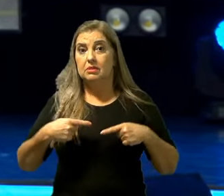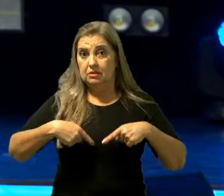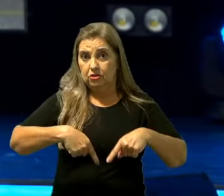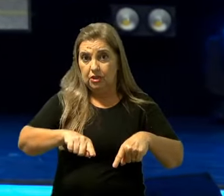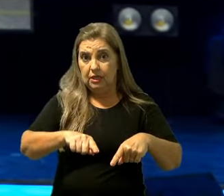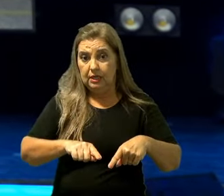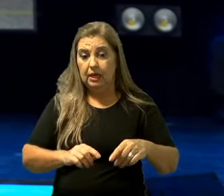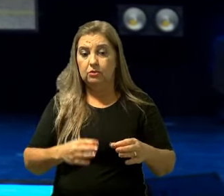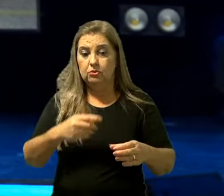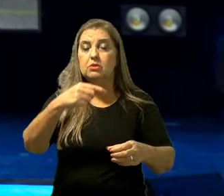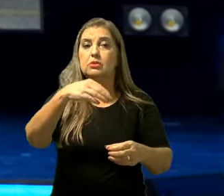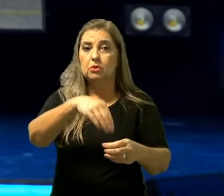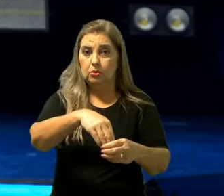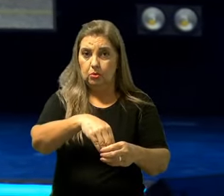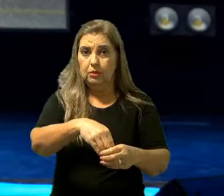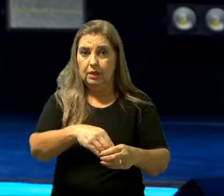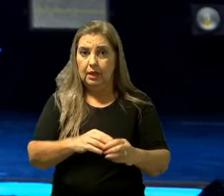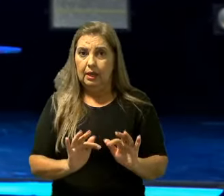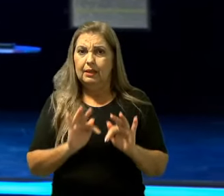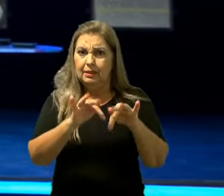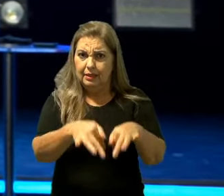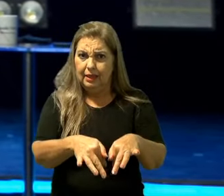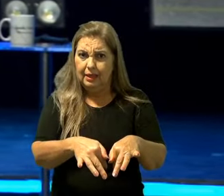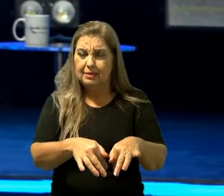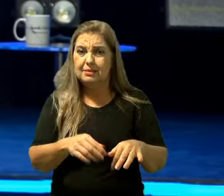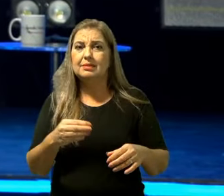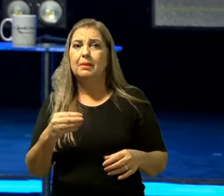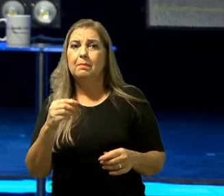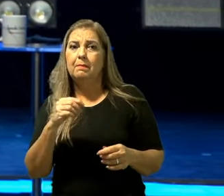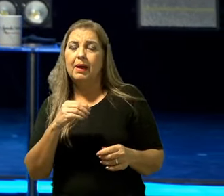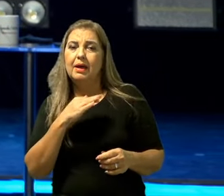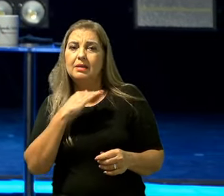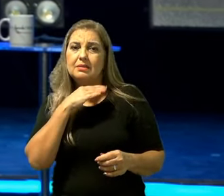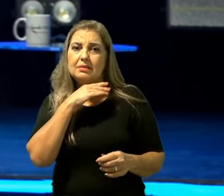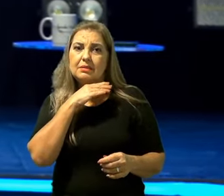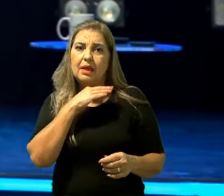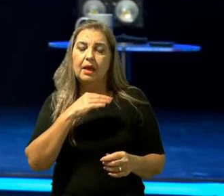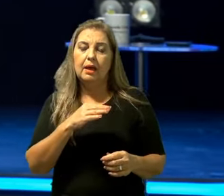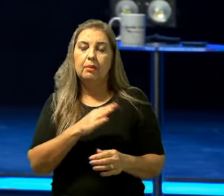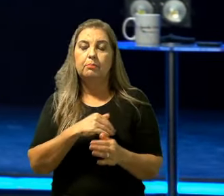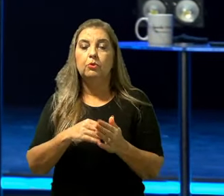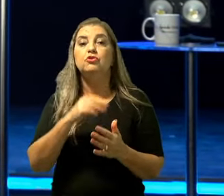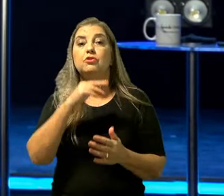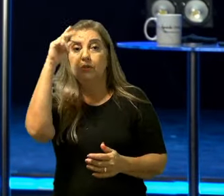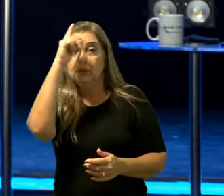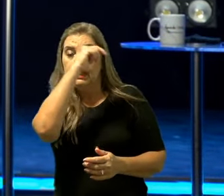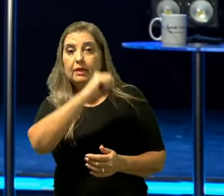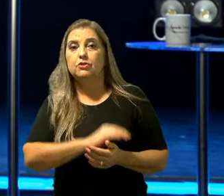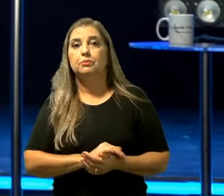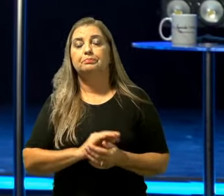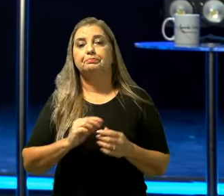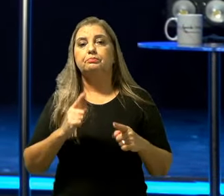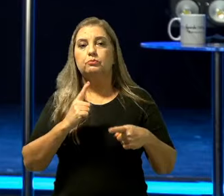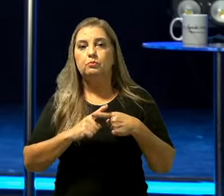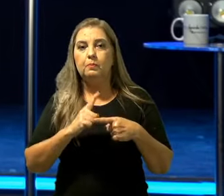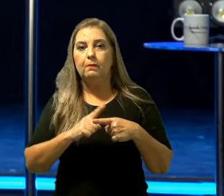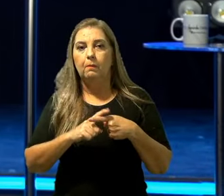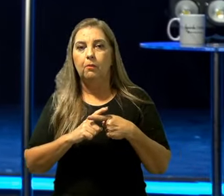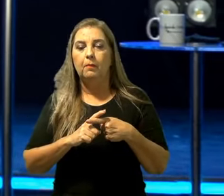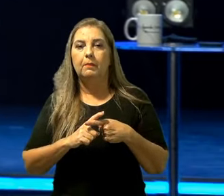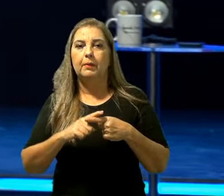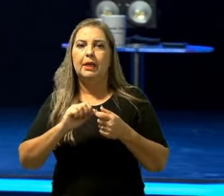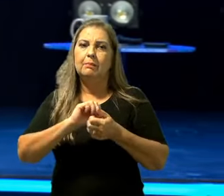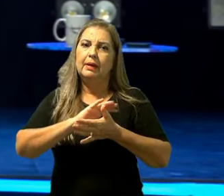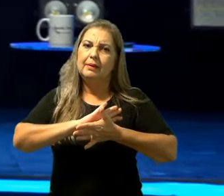do teu propósito, no lugar do teu destino, sem passar pelo processo. E qual é o problema? O problema é que processos forjam a nossa estrutura.